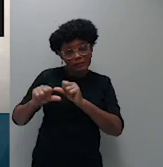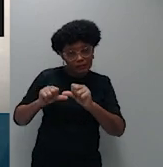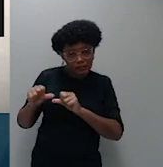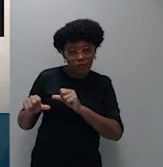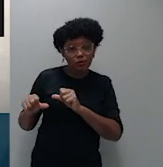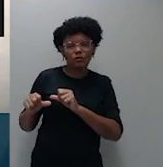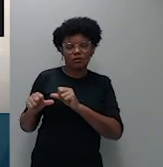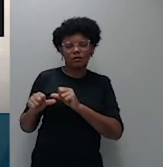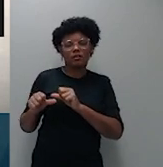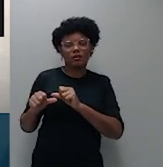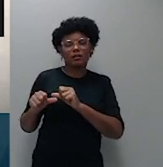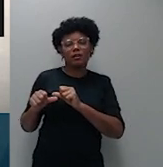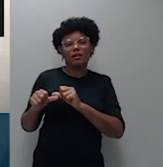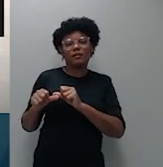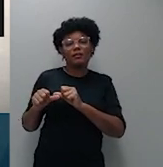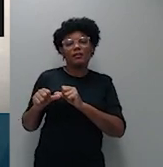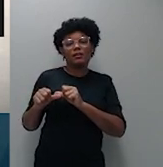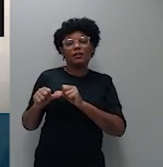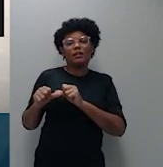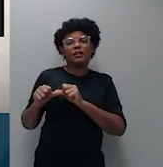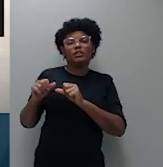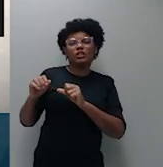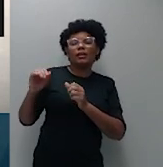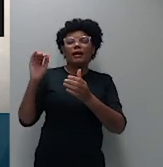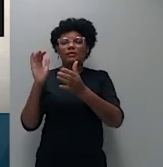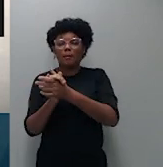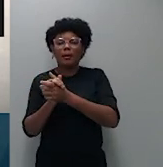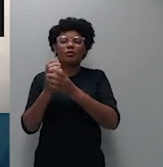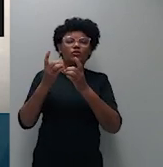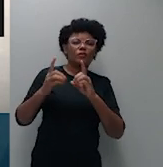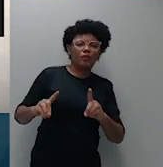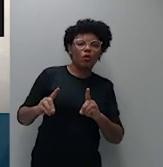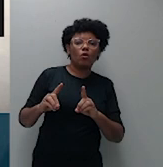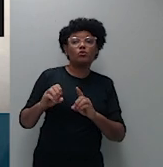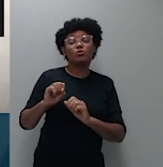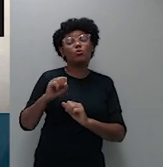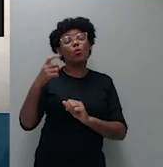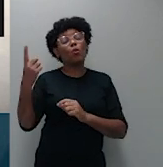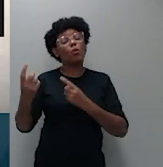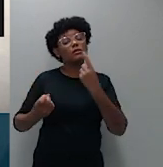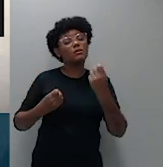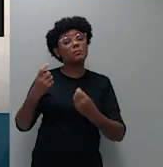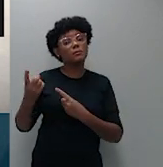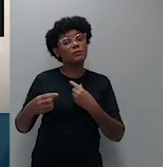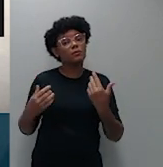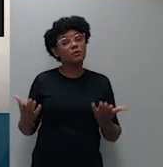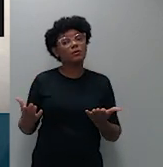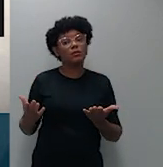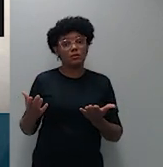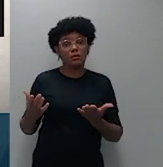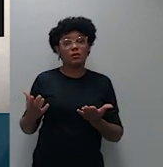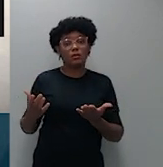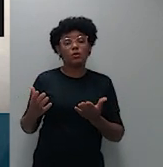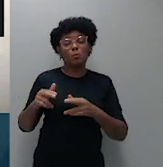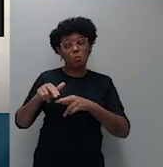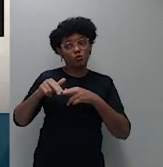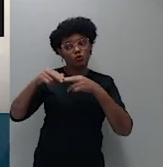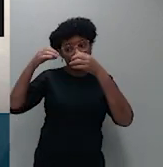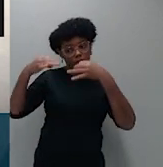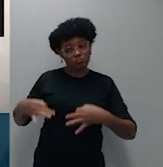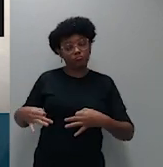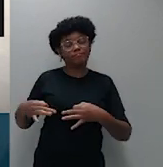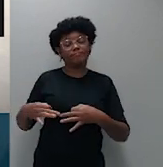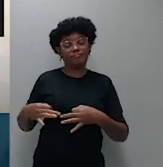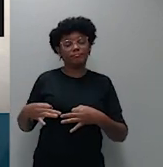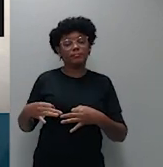estado adoção casamento de voz ou excepcionalmente em havendo justo motivo preceituado no